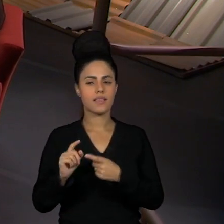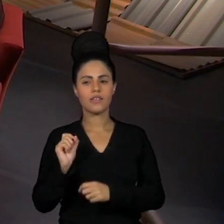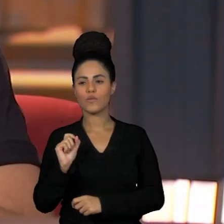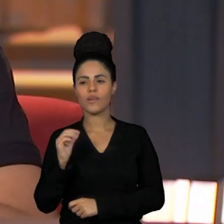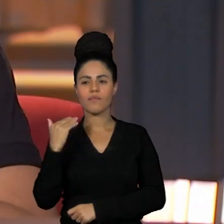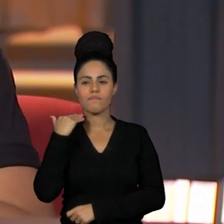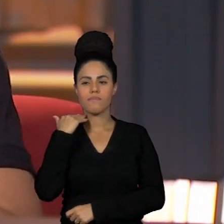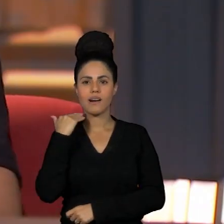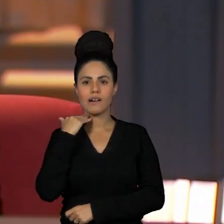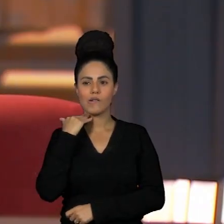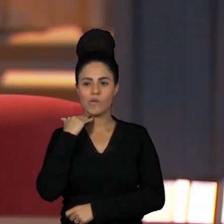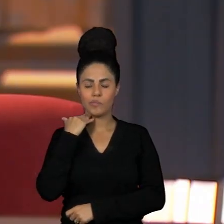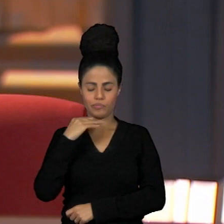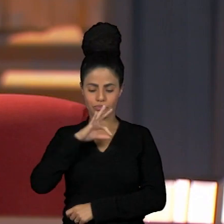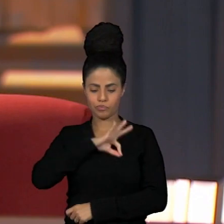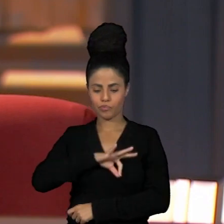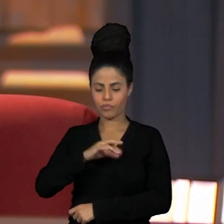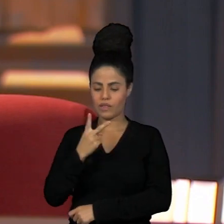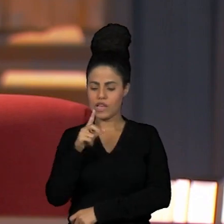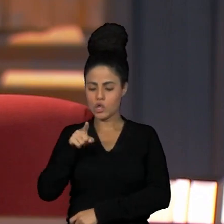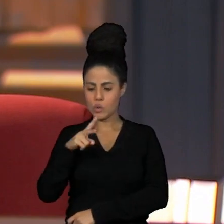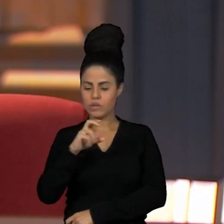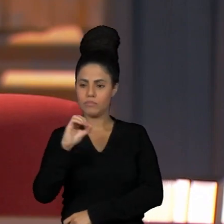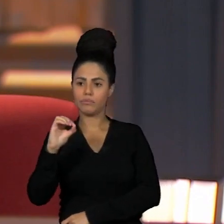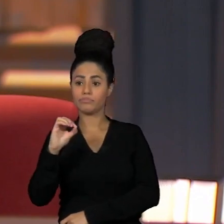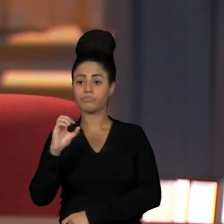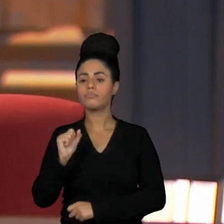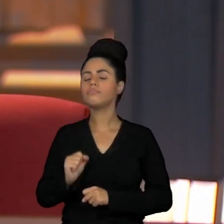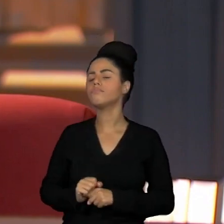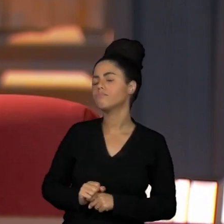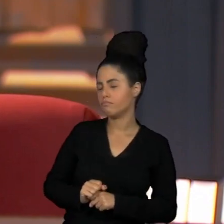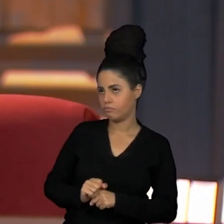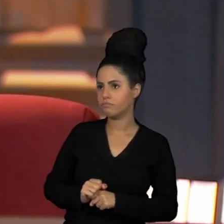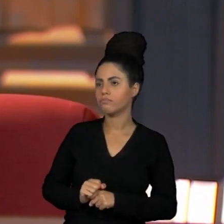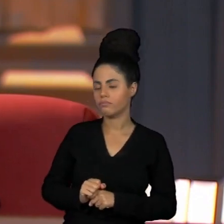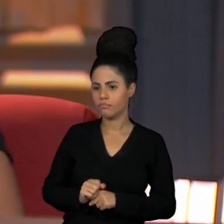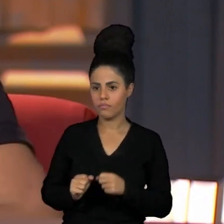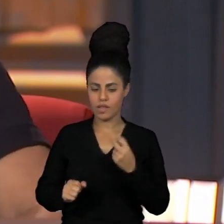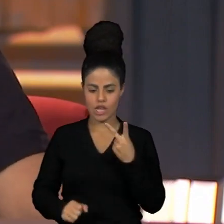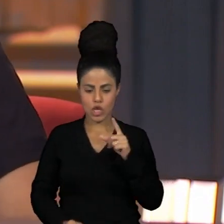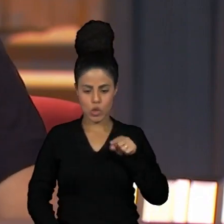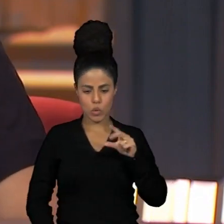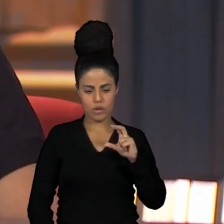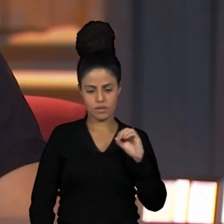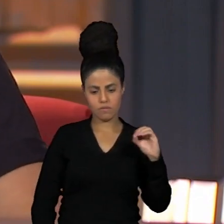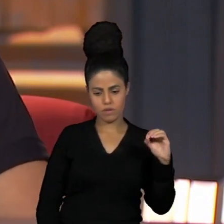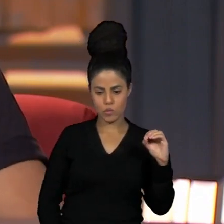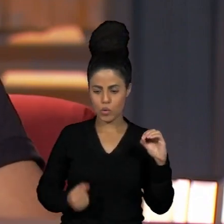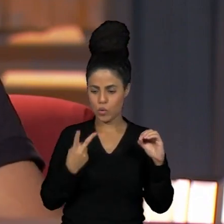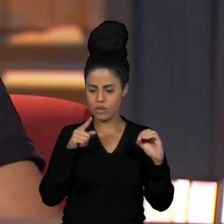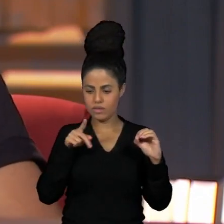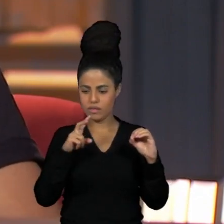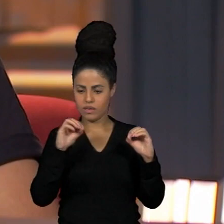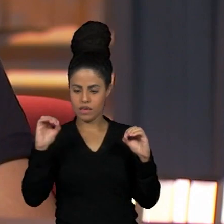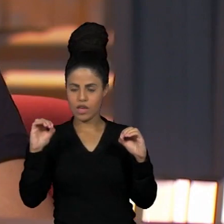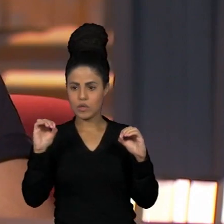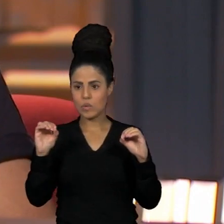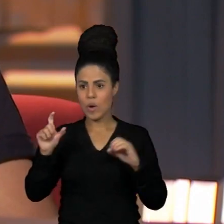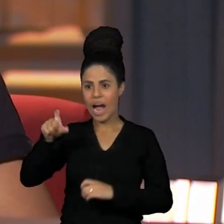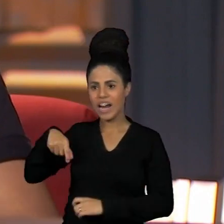2.000. E o meu limite do cartão de crédito, 2.500. E aí foi quando eu estourei o